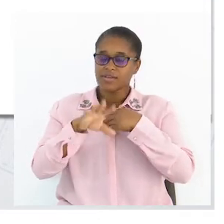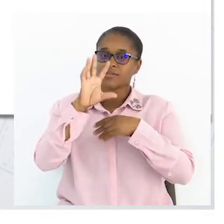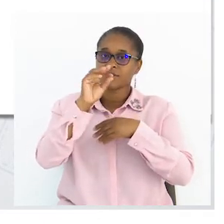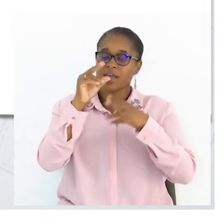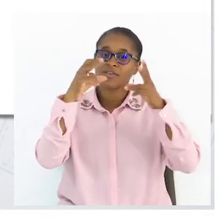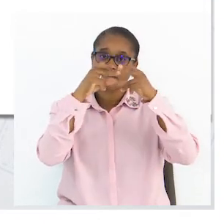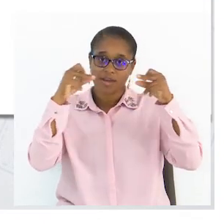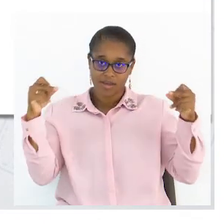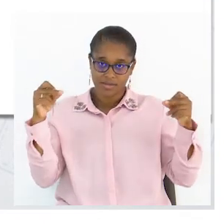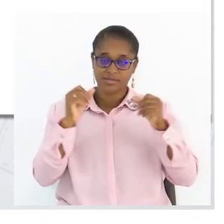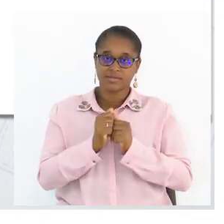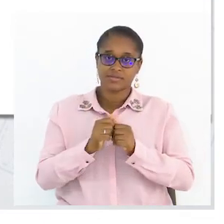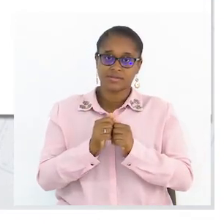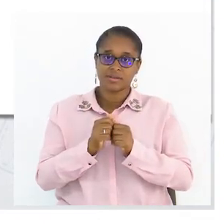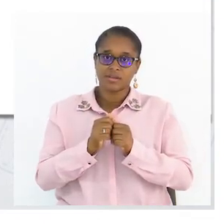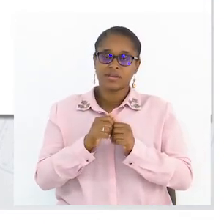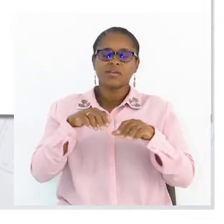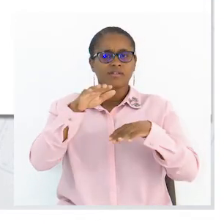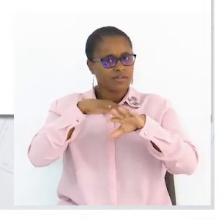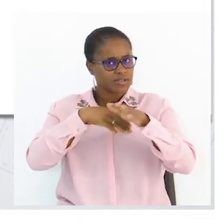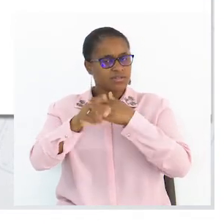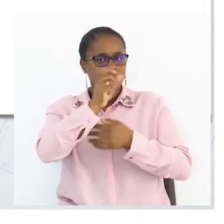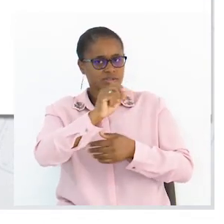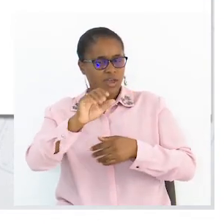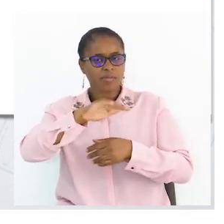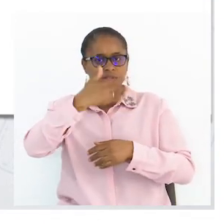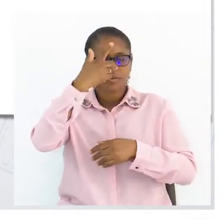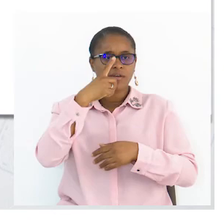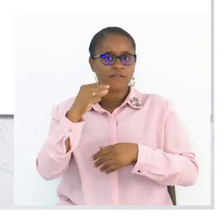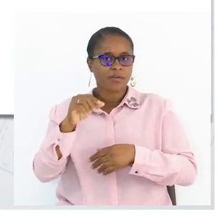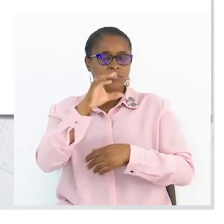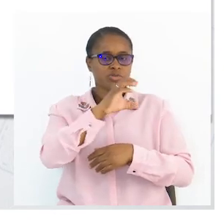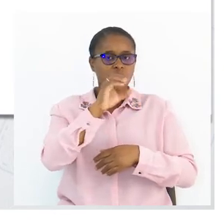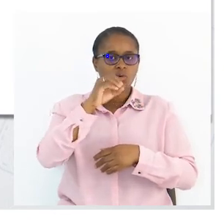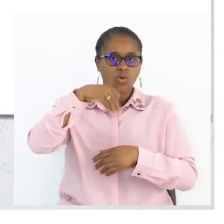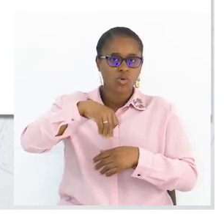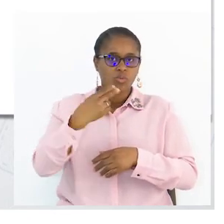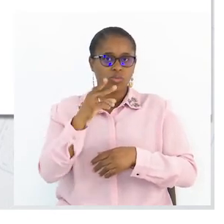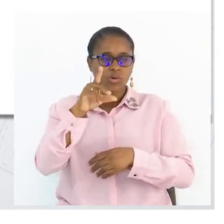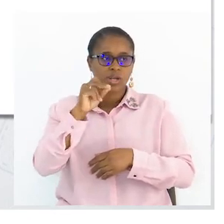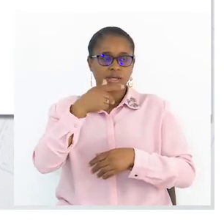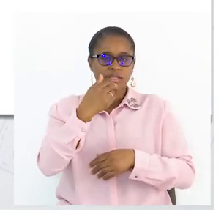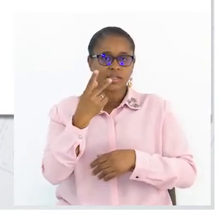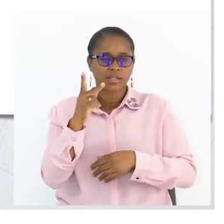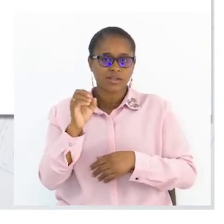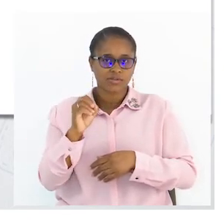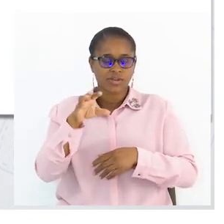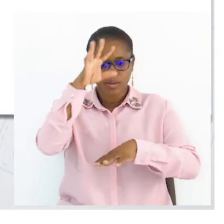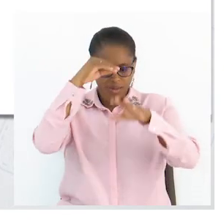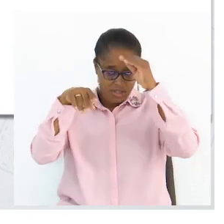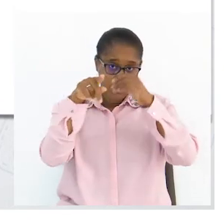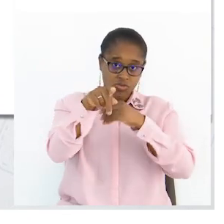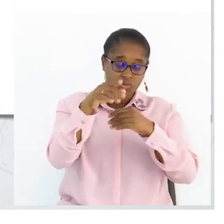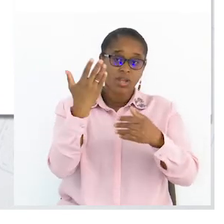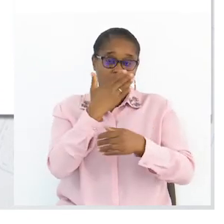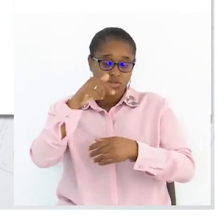10 frases empregando os principais verbos copulativos que aprendeste na aula de hoje,